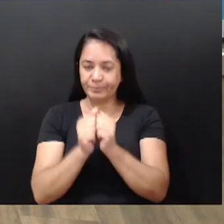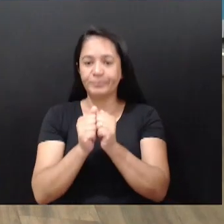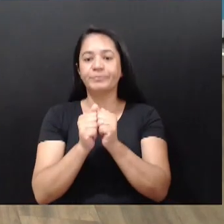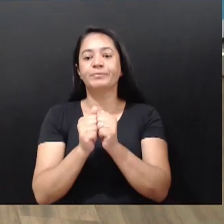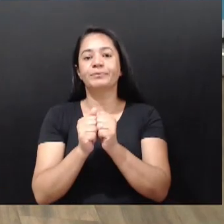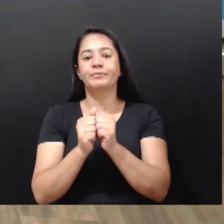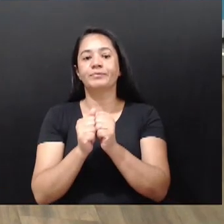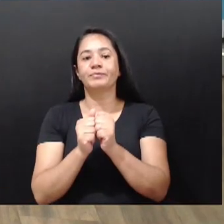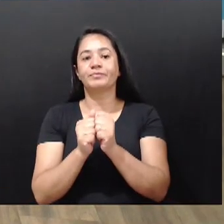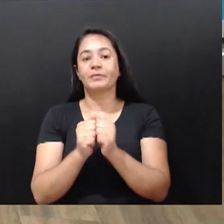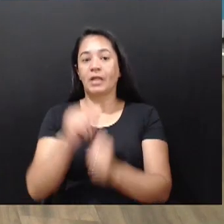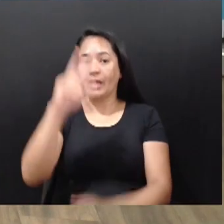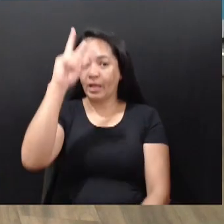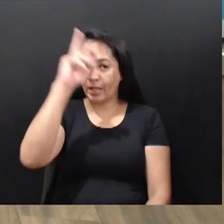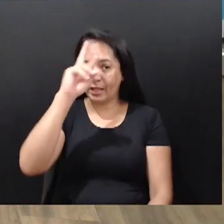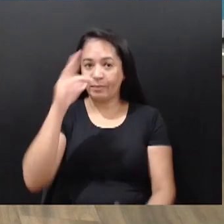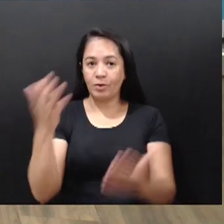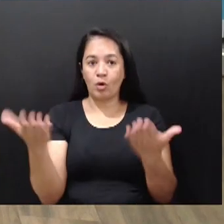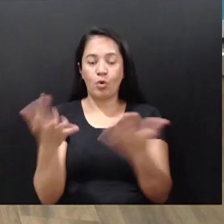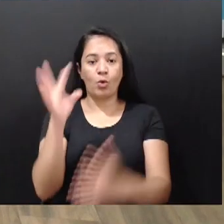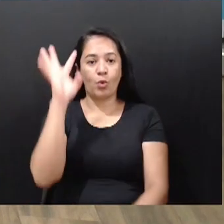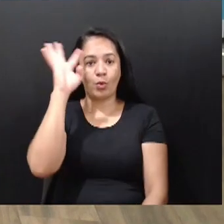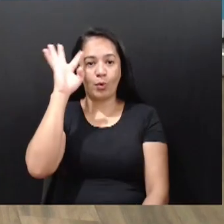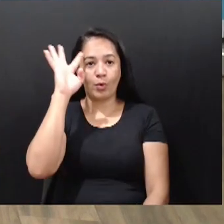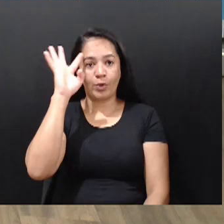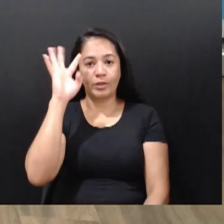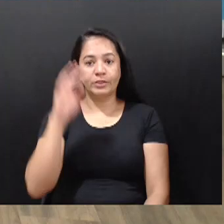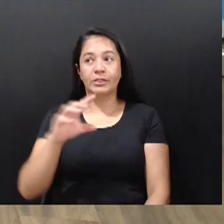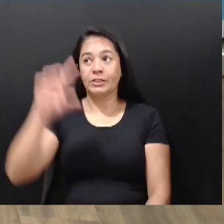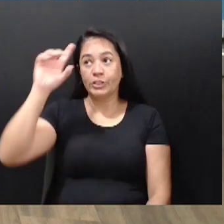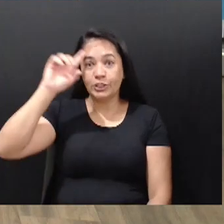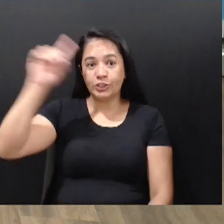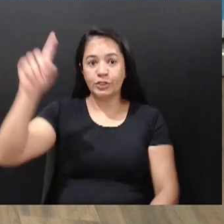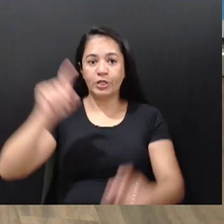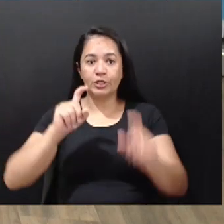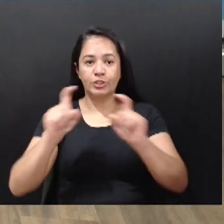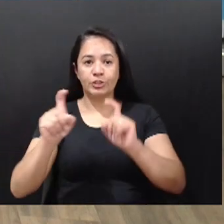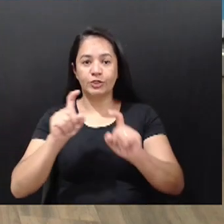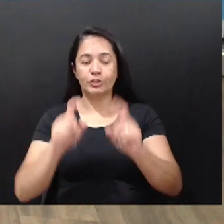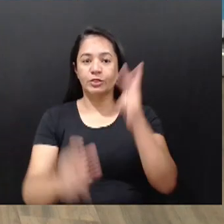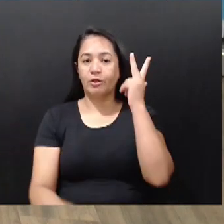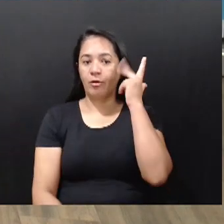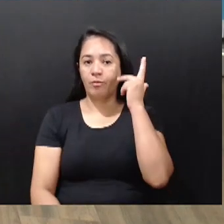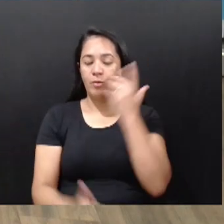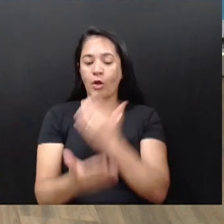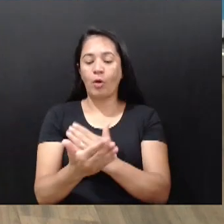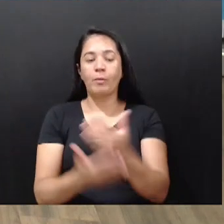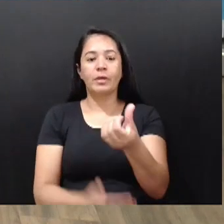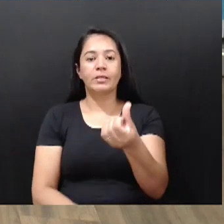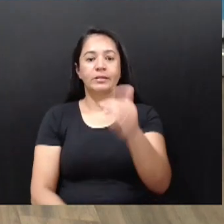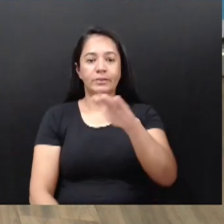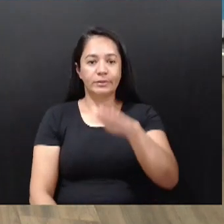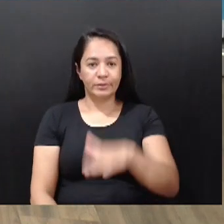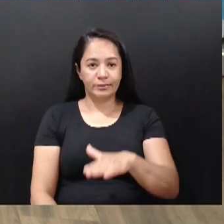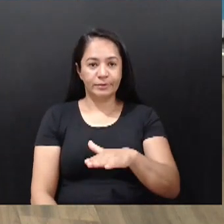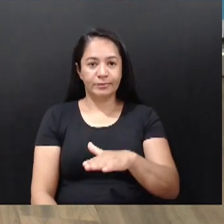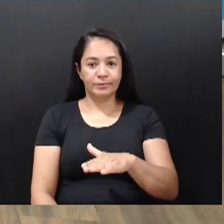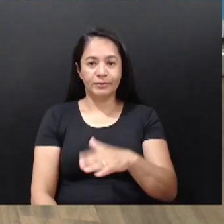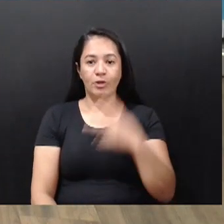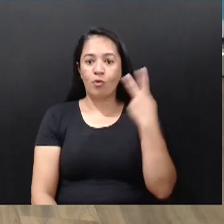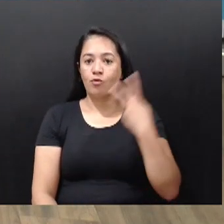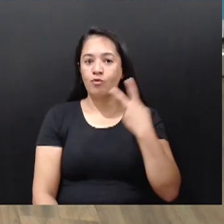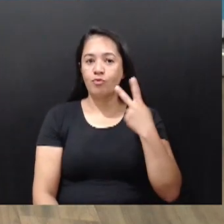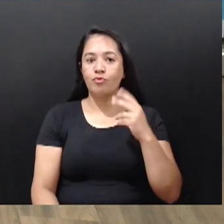Lembrando que hoje é quarta-feira, portanto é dia de reunião ordinária. A partir das 6 horas da tarde, os vereadores vão se reunir